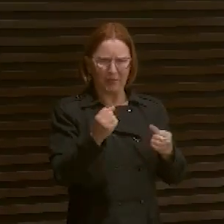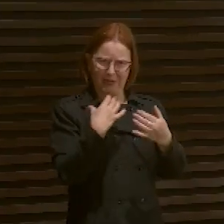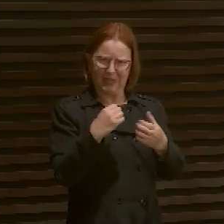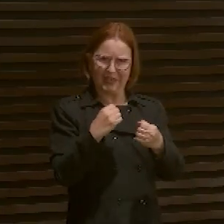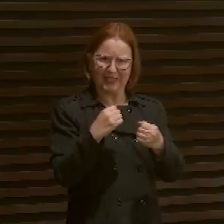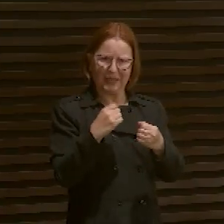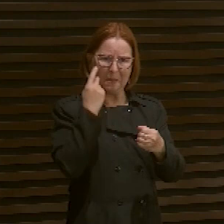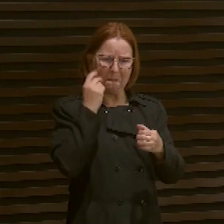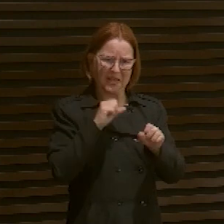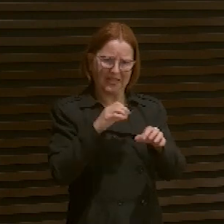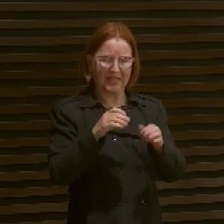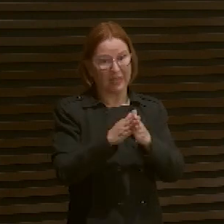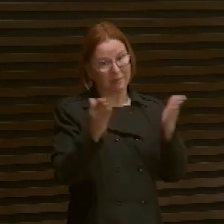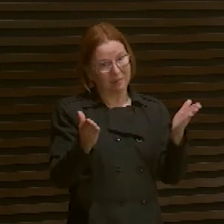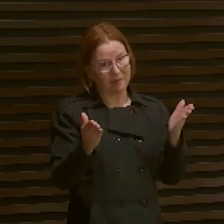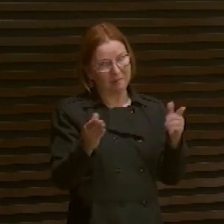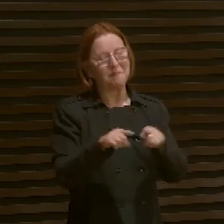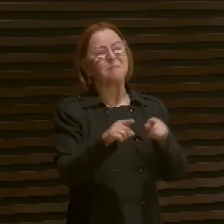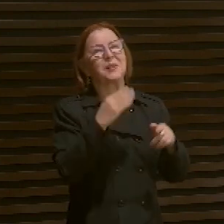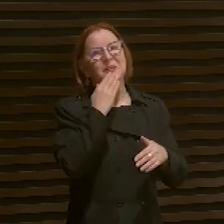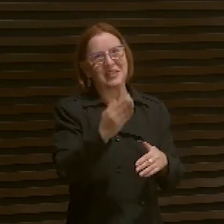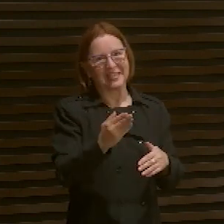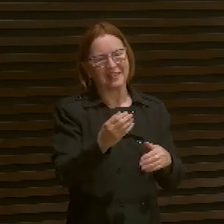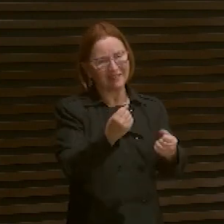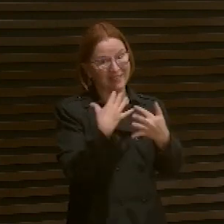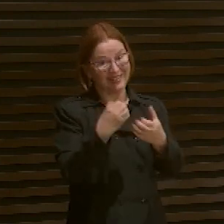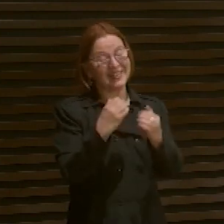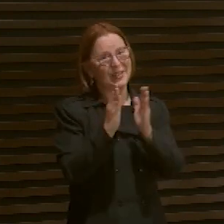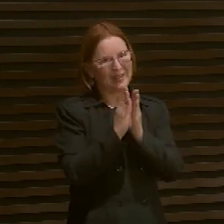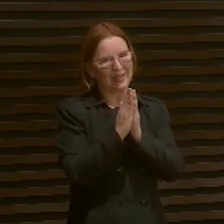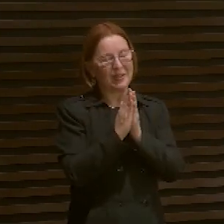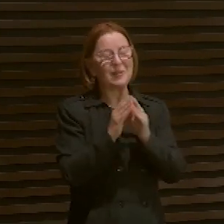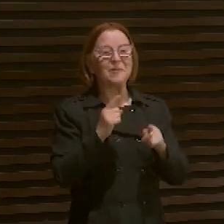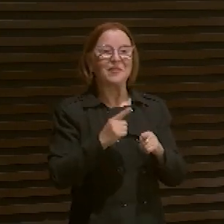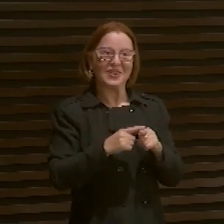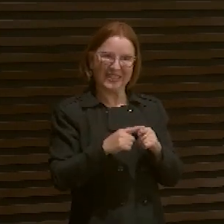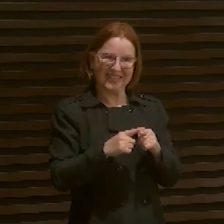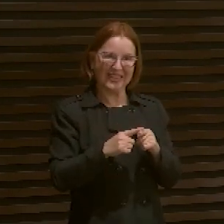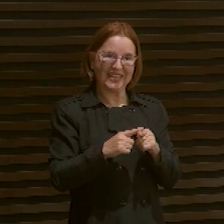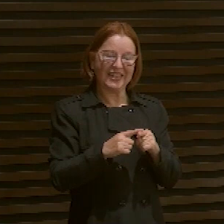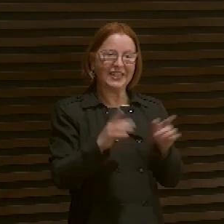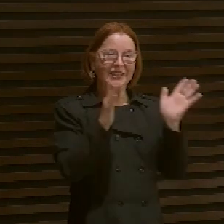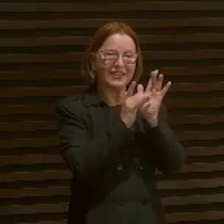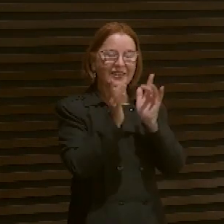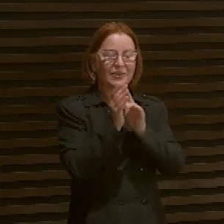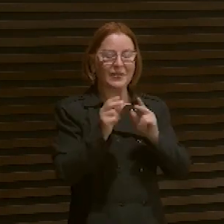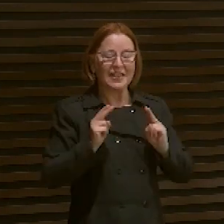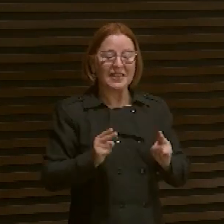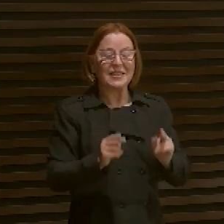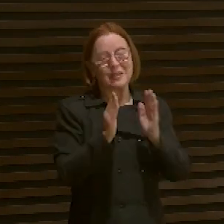Senhor, ensina-nos a orar. Porque se tinha uma coisa, meus irmãos, que Jesus fazia, que chamava muito a atenção, era a sua vida de